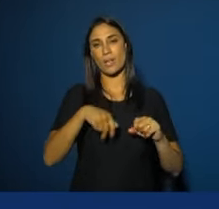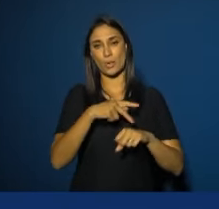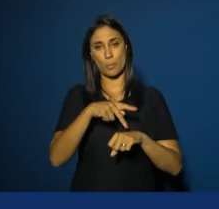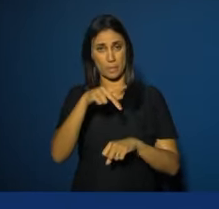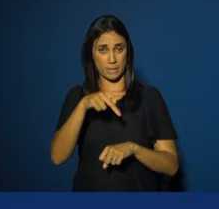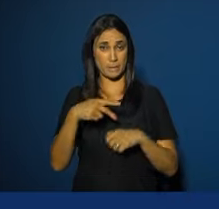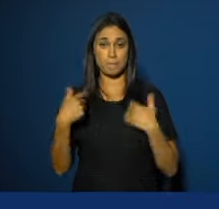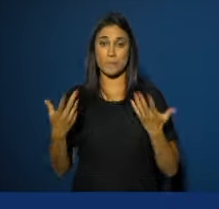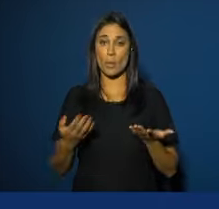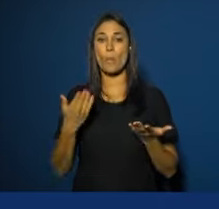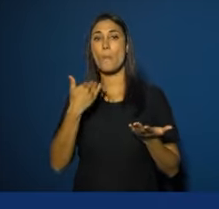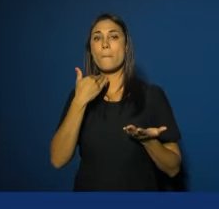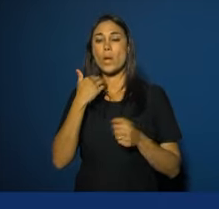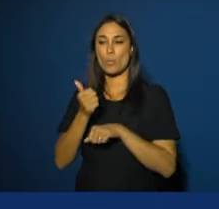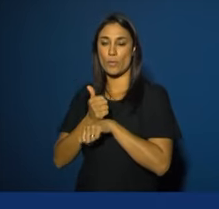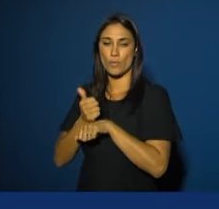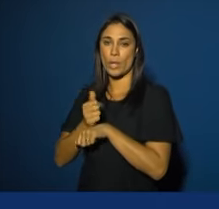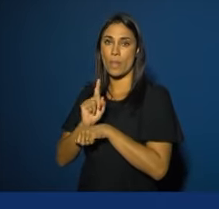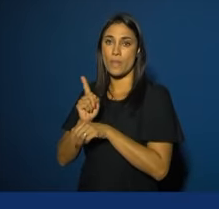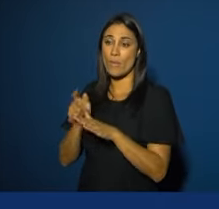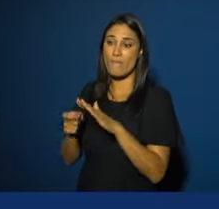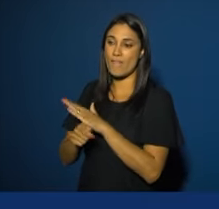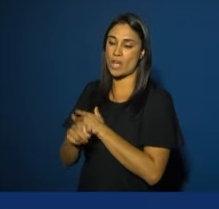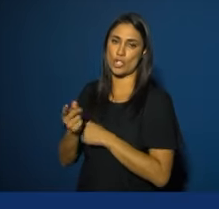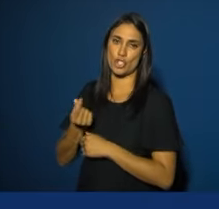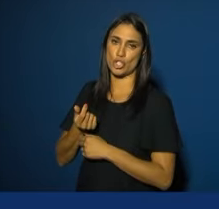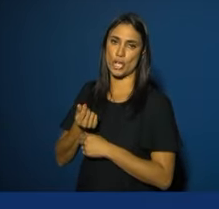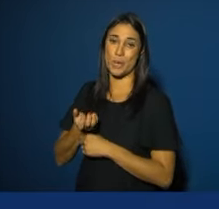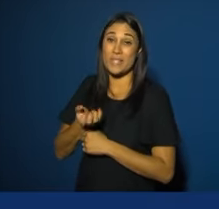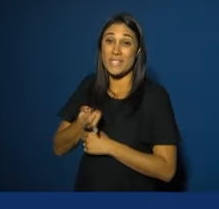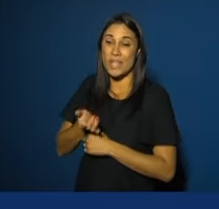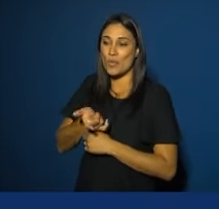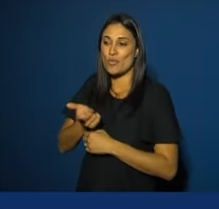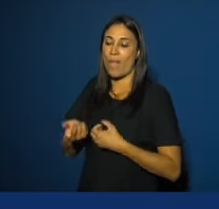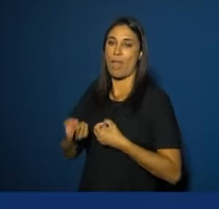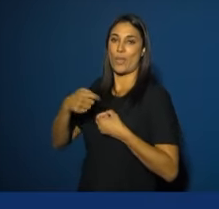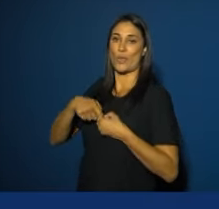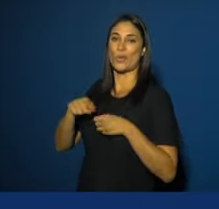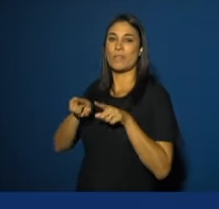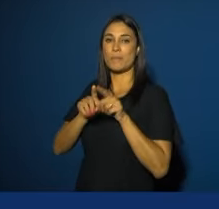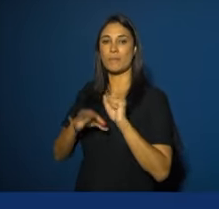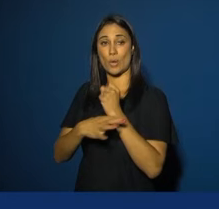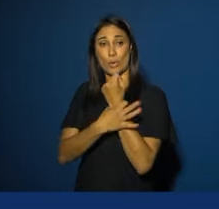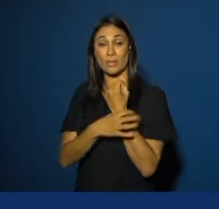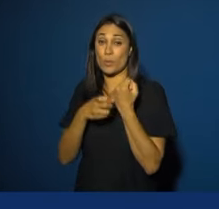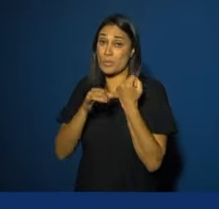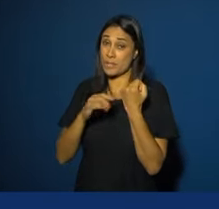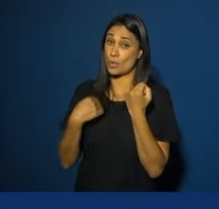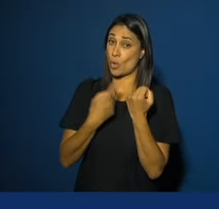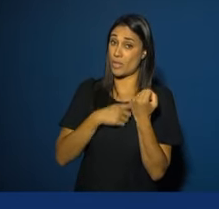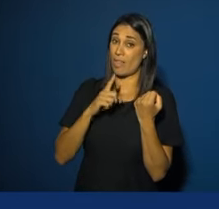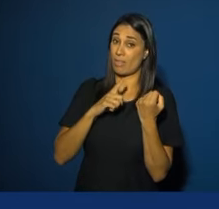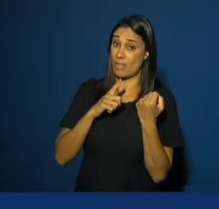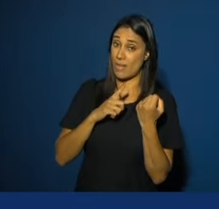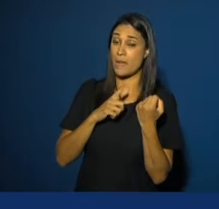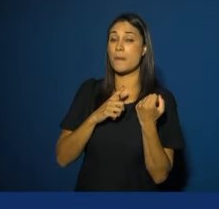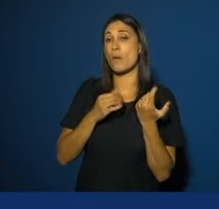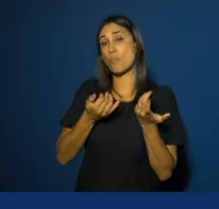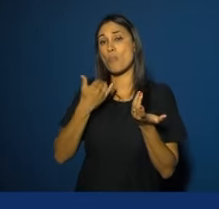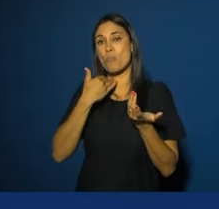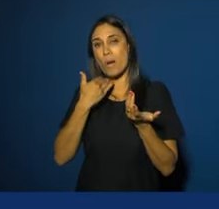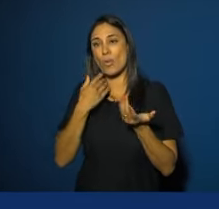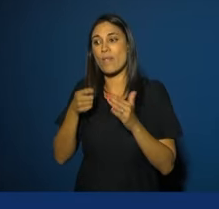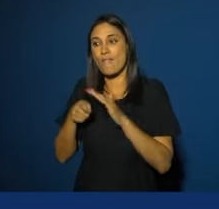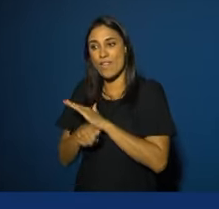país. Banqueiro não investe dinheiro sem ter retorno e segurança. Então, se nós temos um